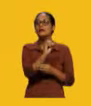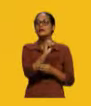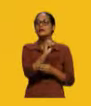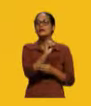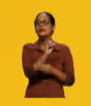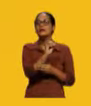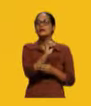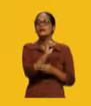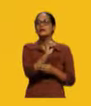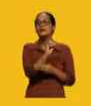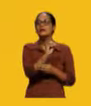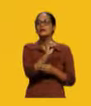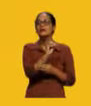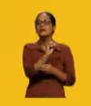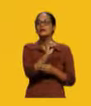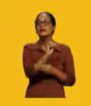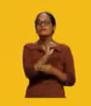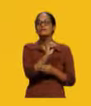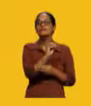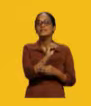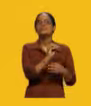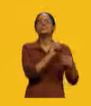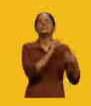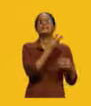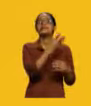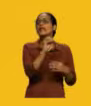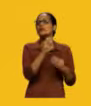O 1000 é risco. Como que é 30? 3x